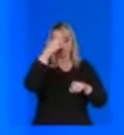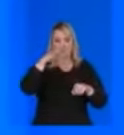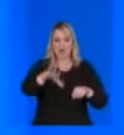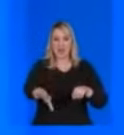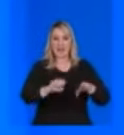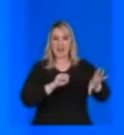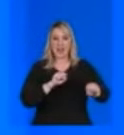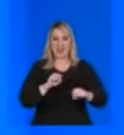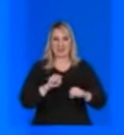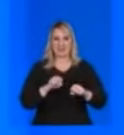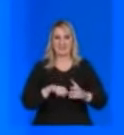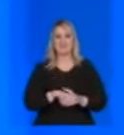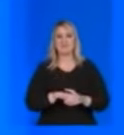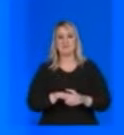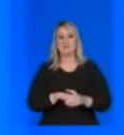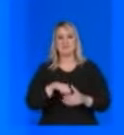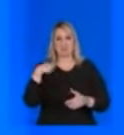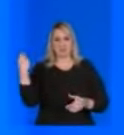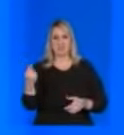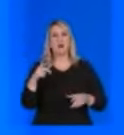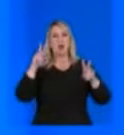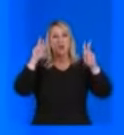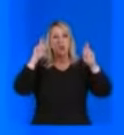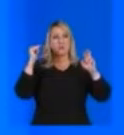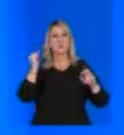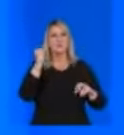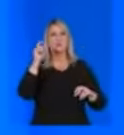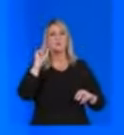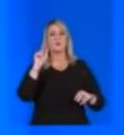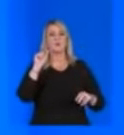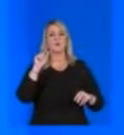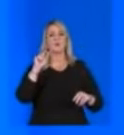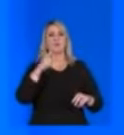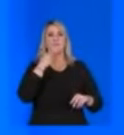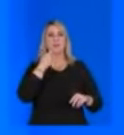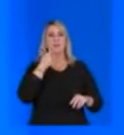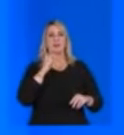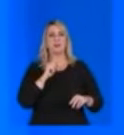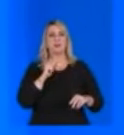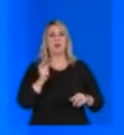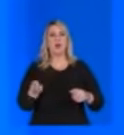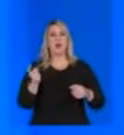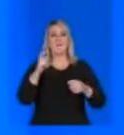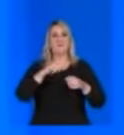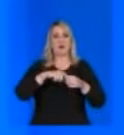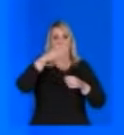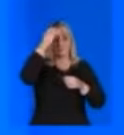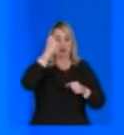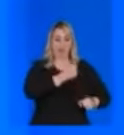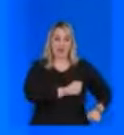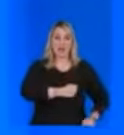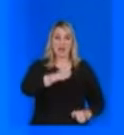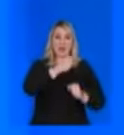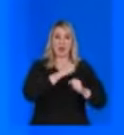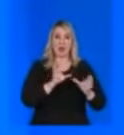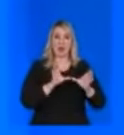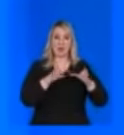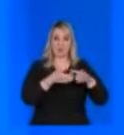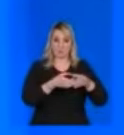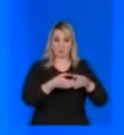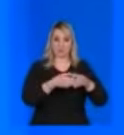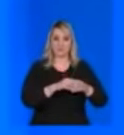agora Molon eu acho que a gente tem um tema importante também que foi tratado aqui que é a volta dos garis comunitários não é